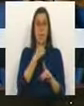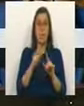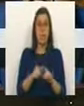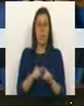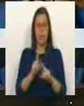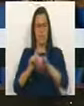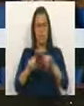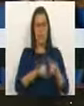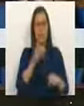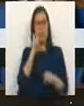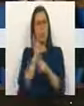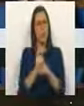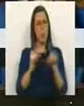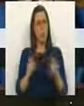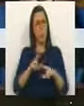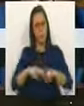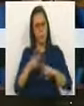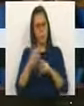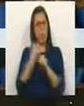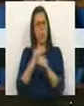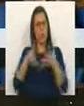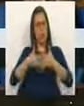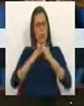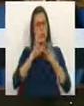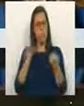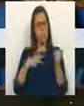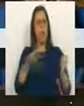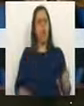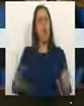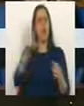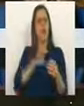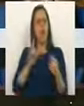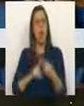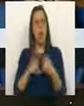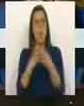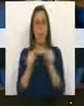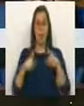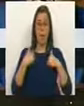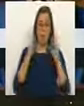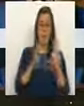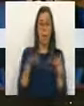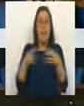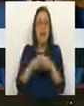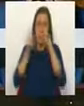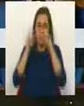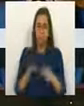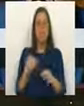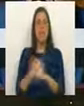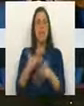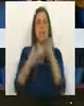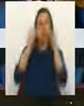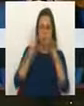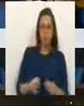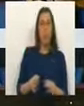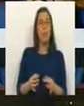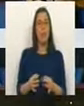decisões dos vários supervisores. Reforçar o papel da estrutura de coordenação nacional com meios próprios, equipa própria e funções